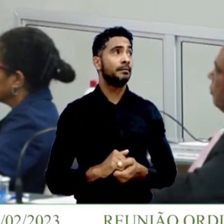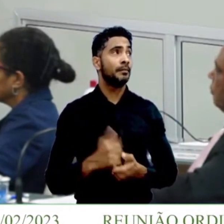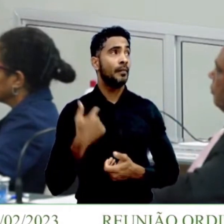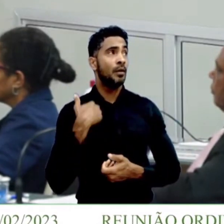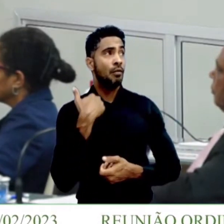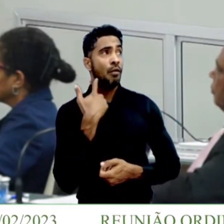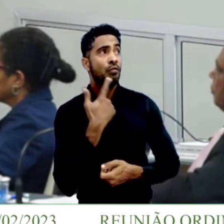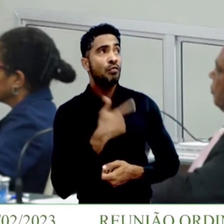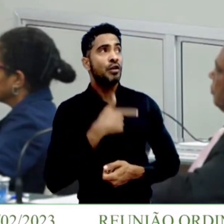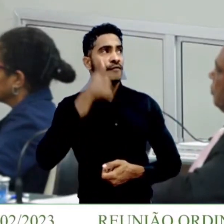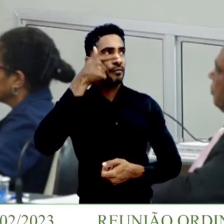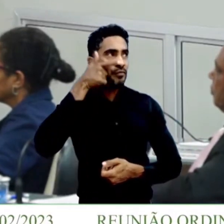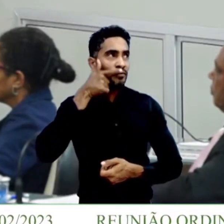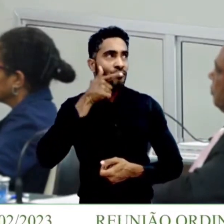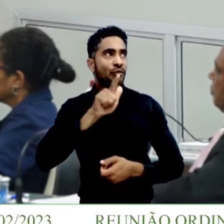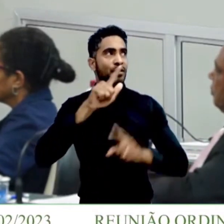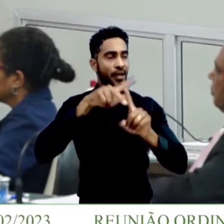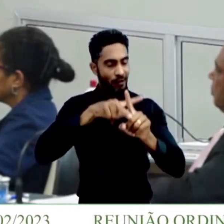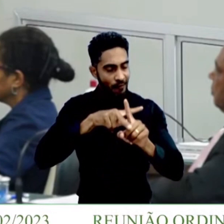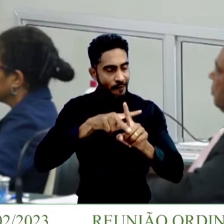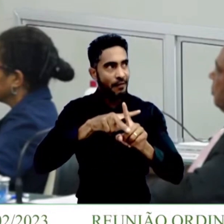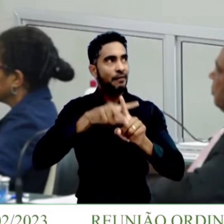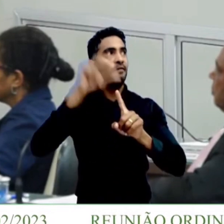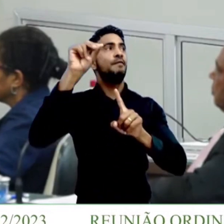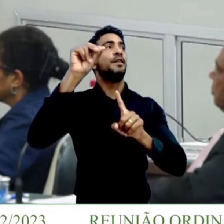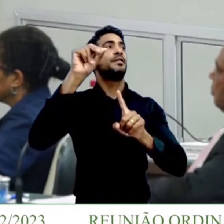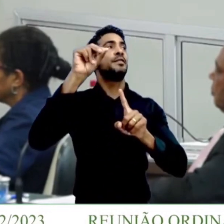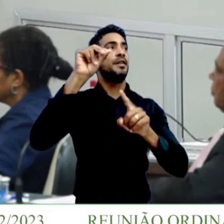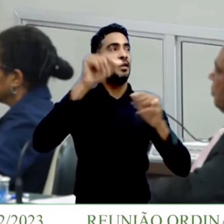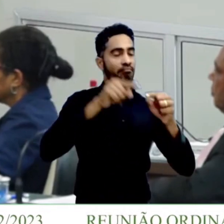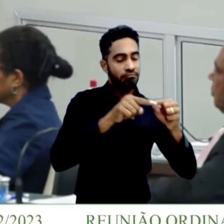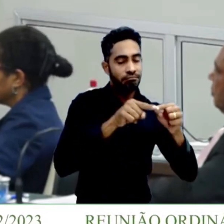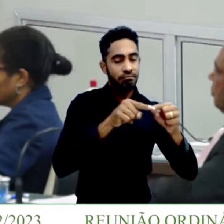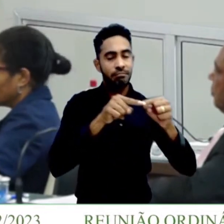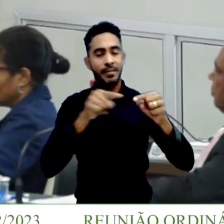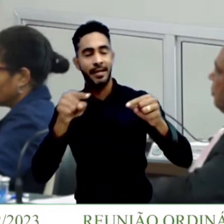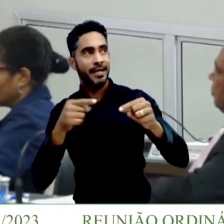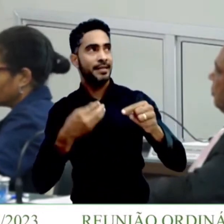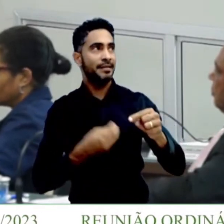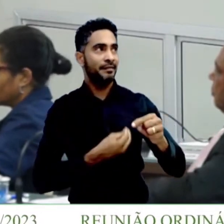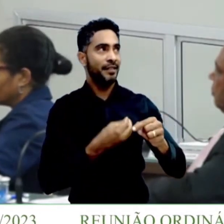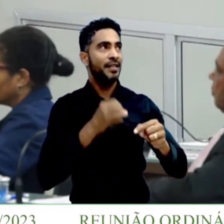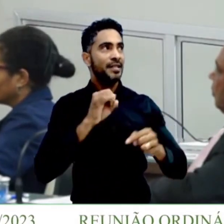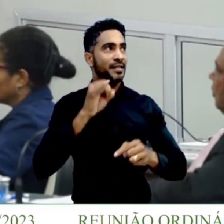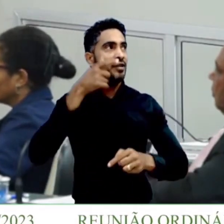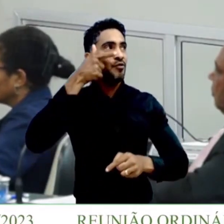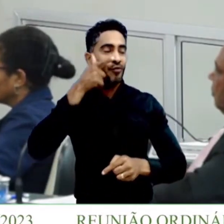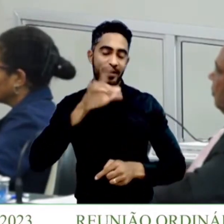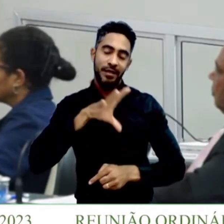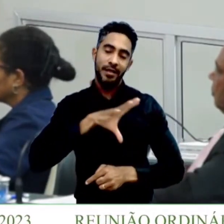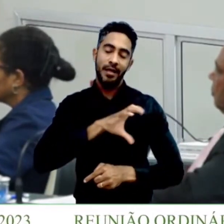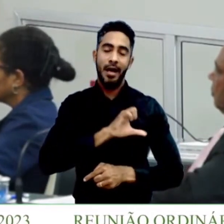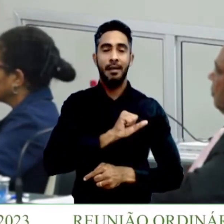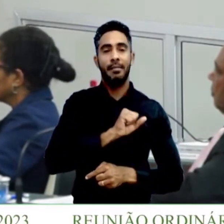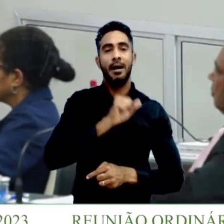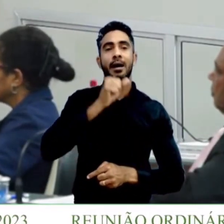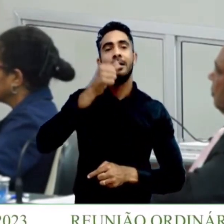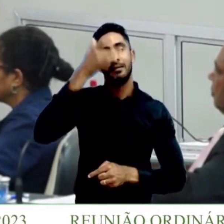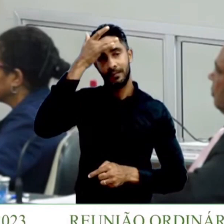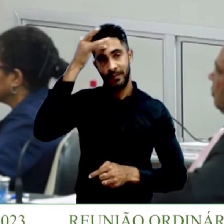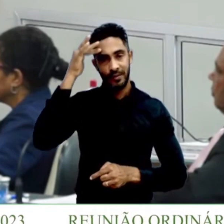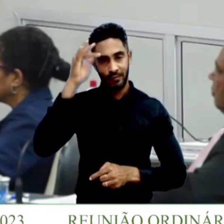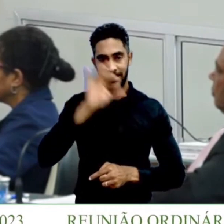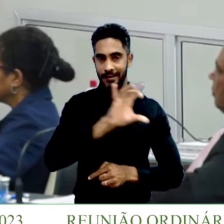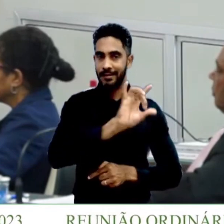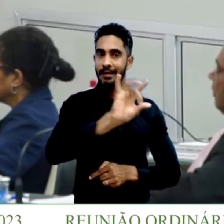Nós só vamos conseguir vencer, passar por essa vida, se a gente conseguir amar pessoas. Cada um tem